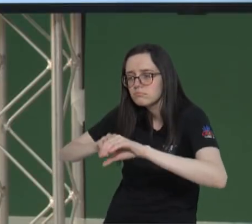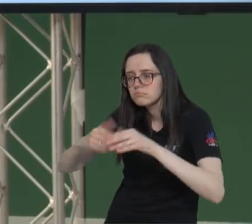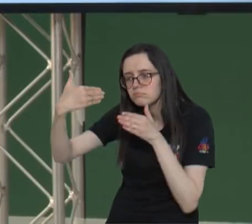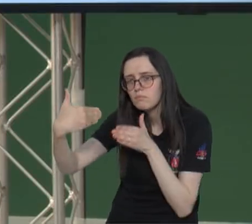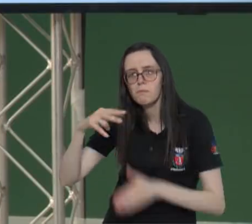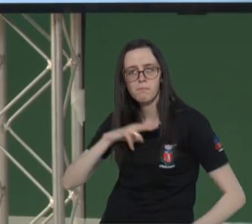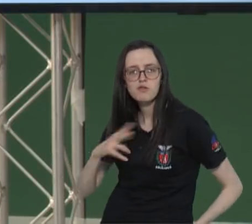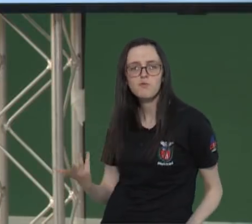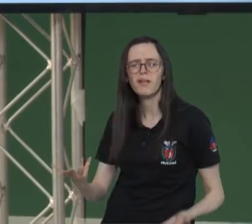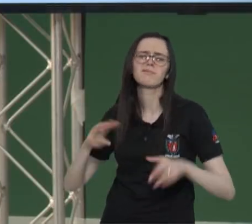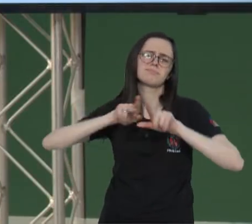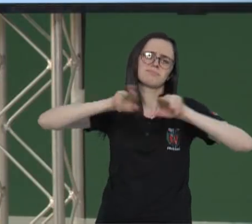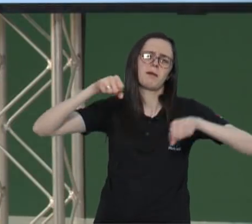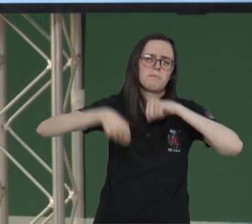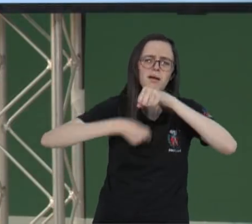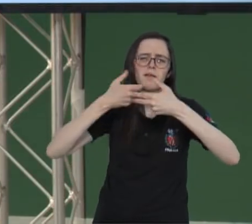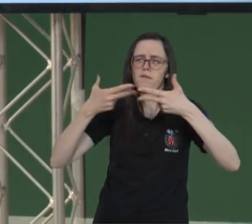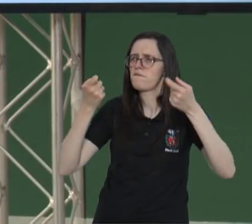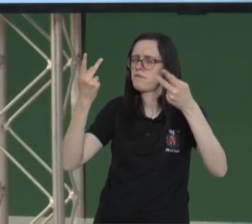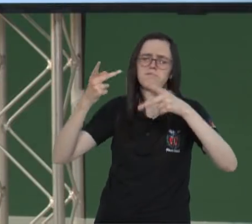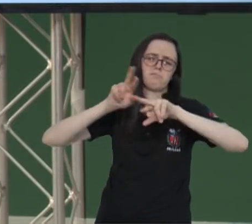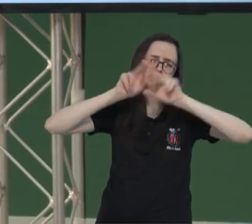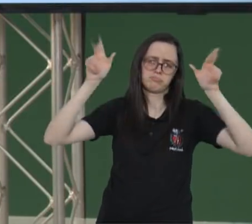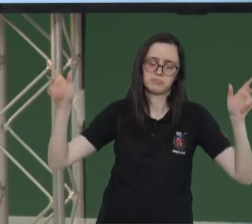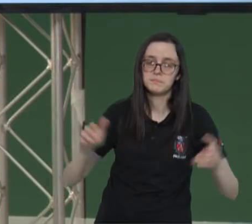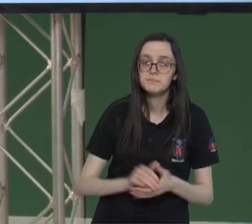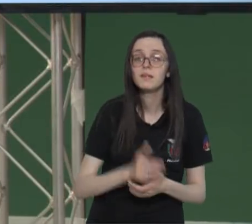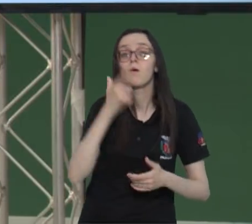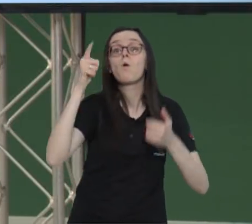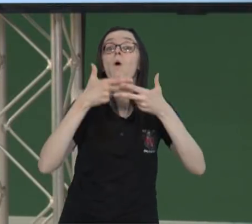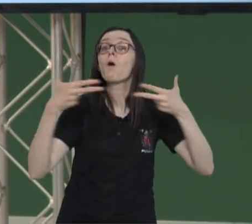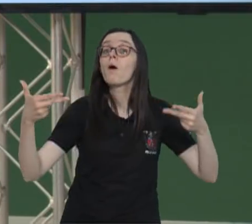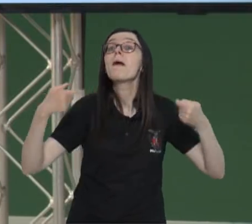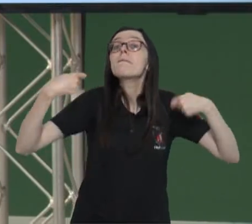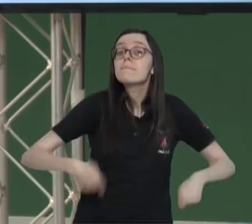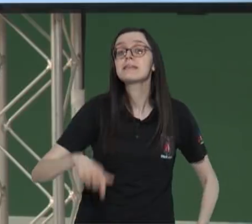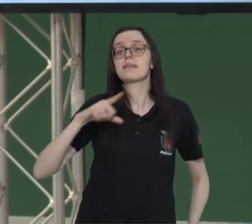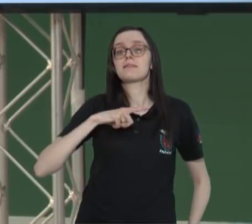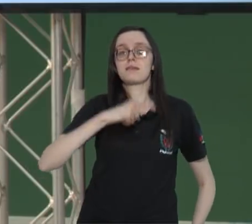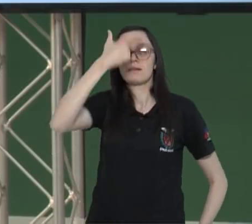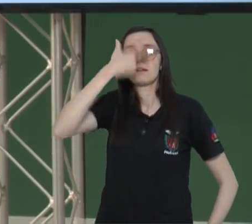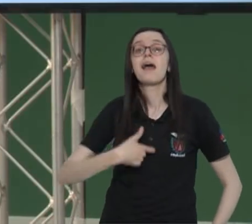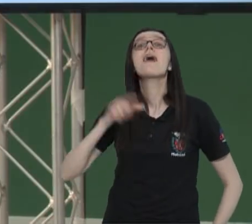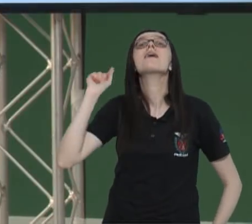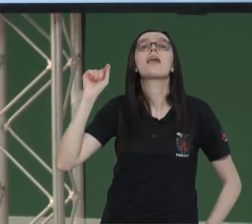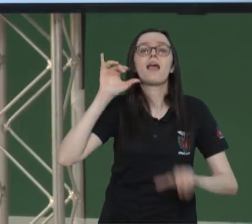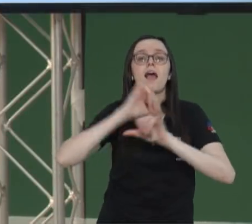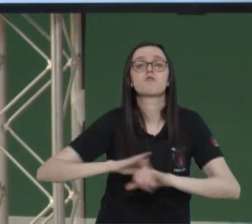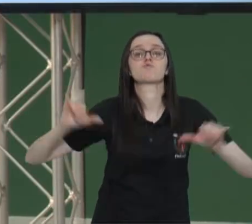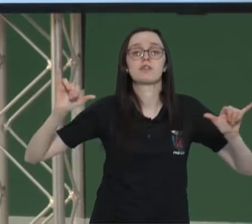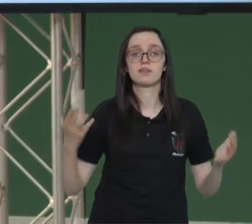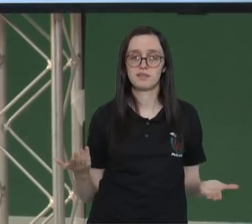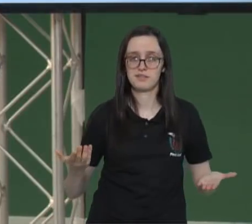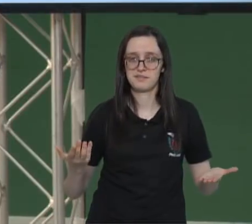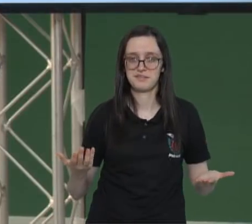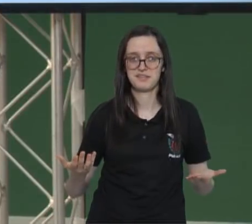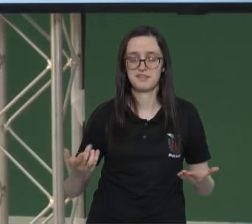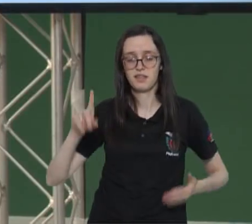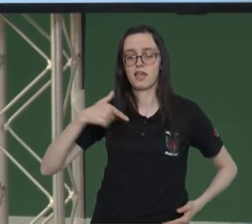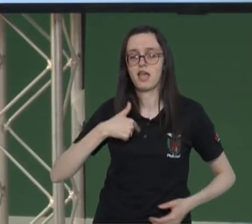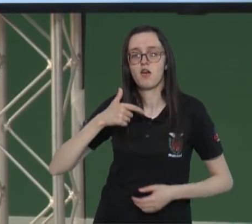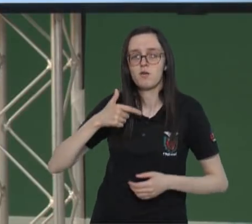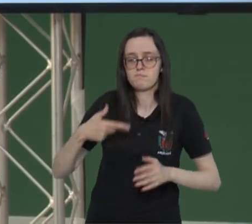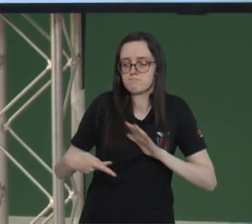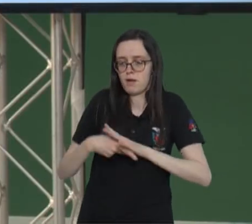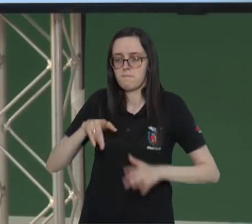Os classificados são bem amplos. Outra coisa, tem que ter o anunciante, ou seja, quem é que está anunciando aquilo? Ou seja, o dono